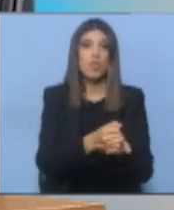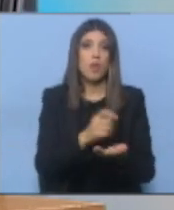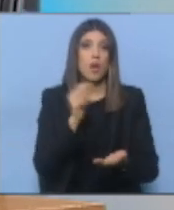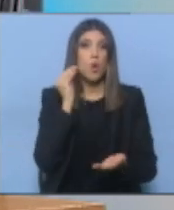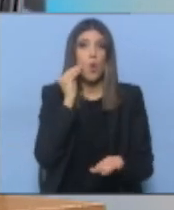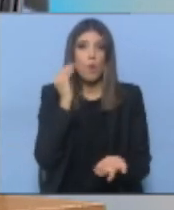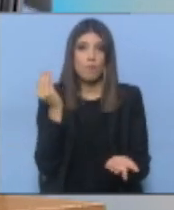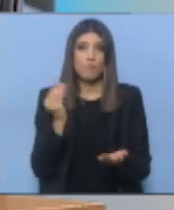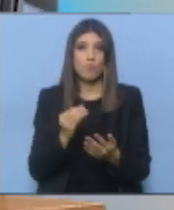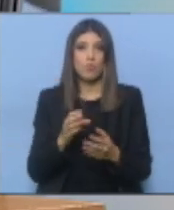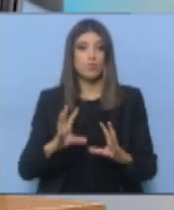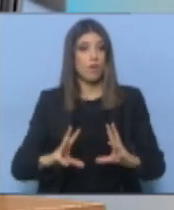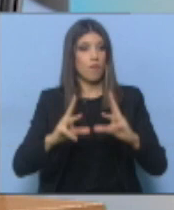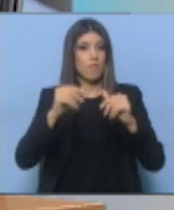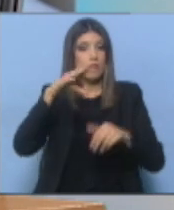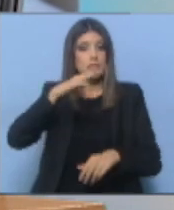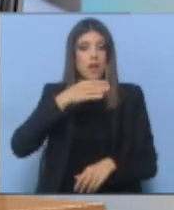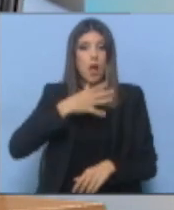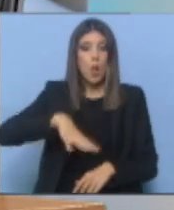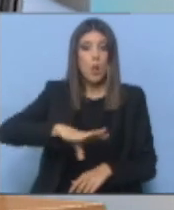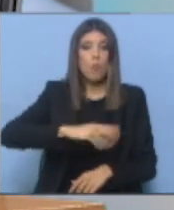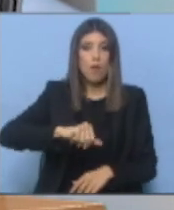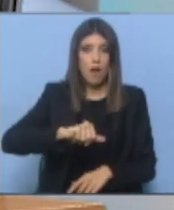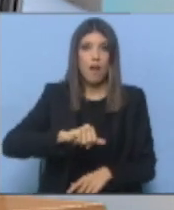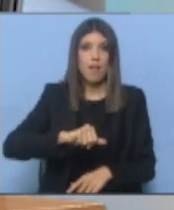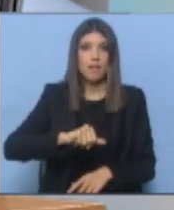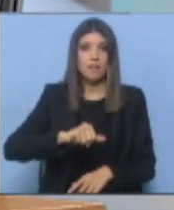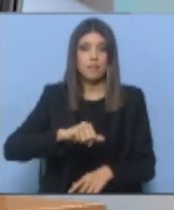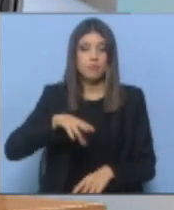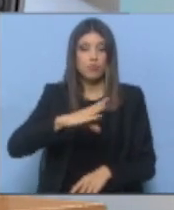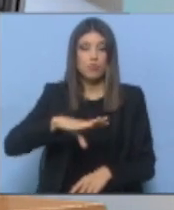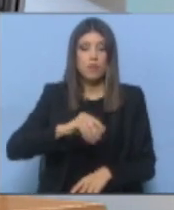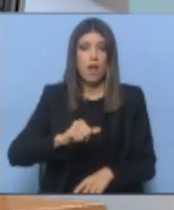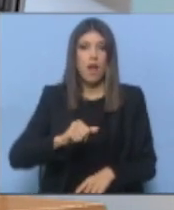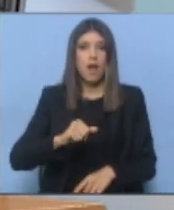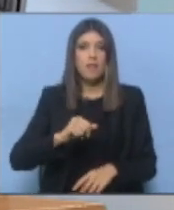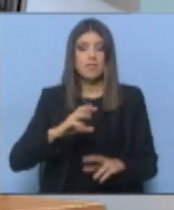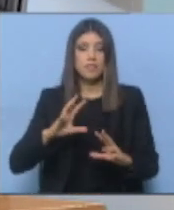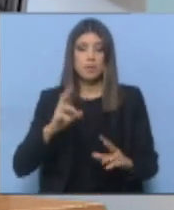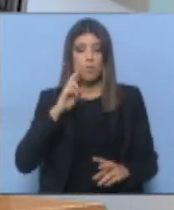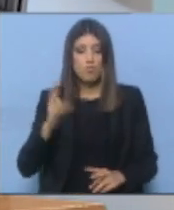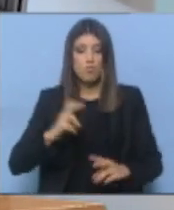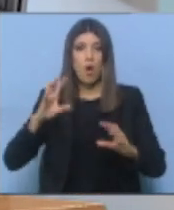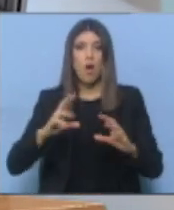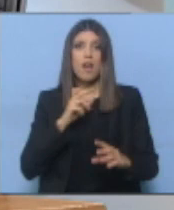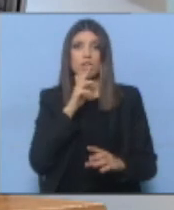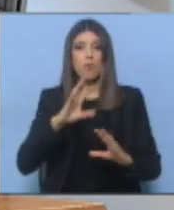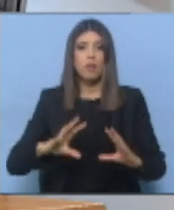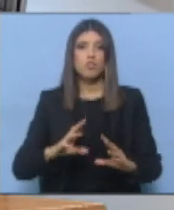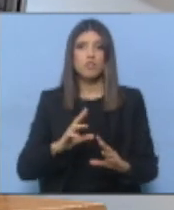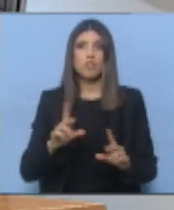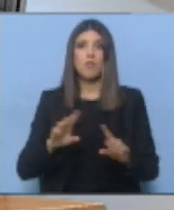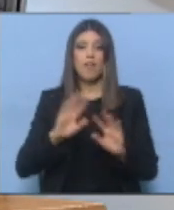local. Encontrar a nível local respostas que possam reintegrar estas pessoas na